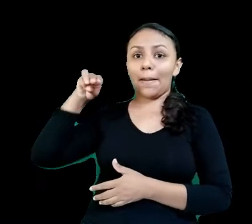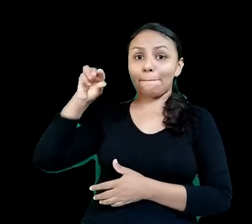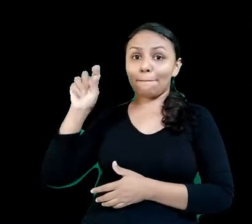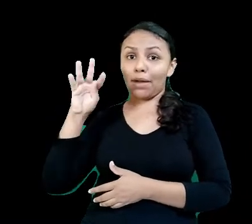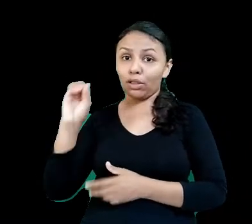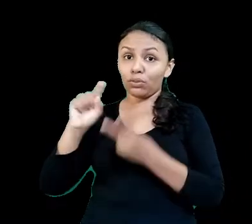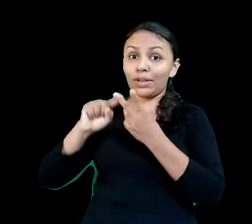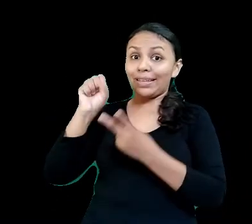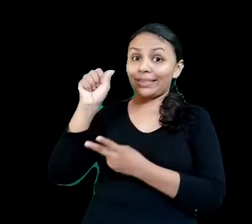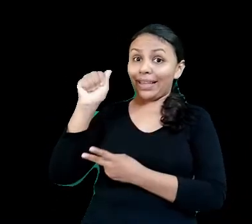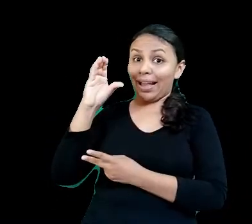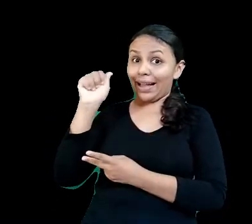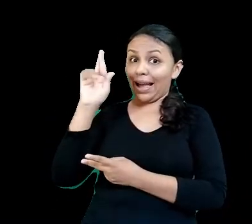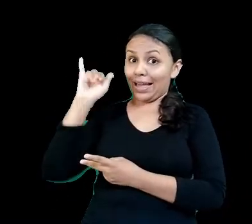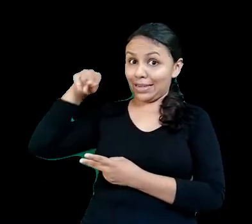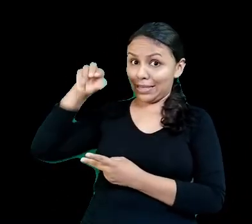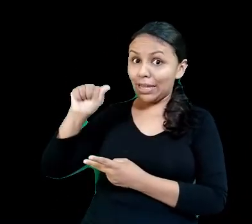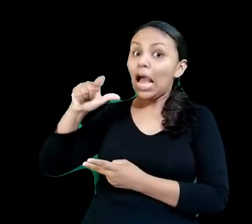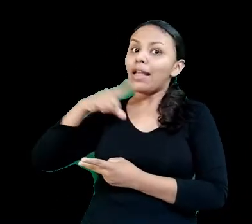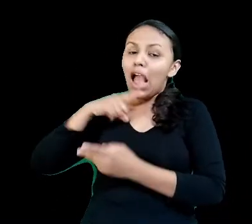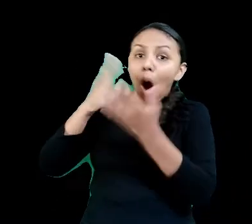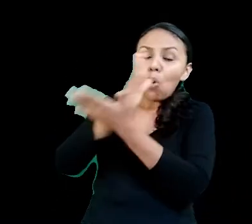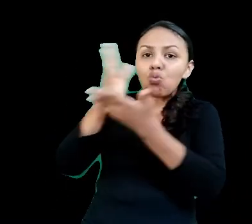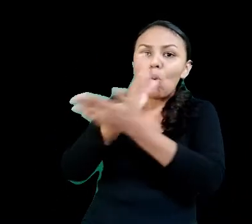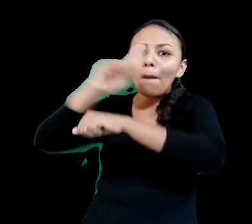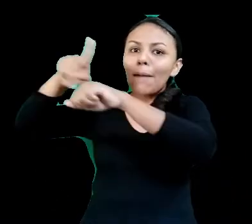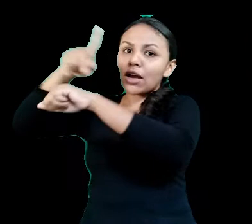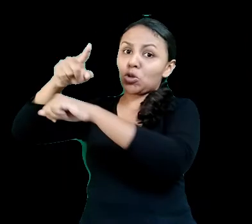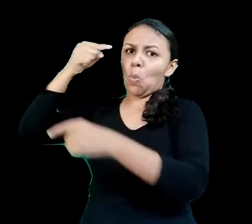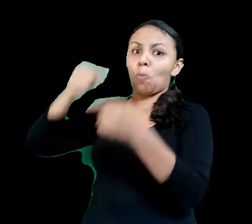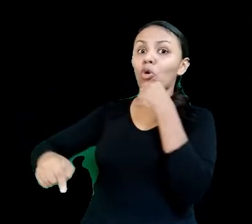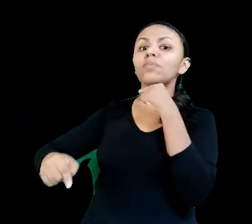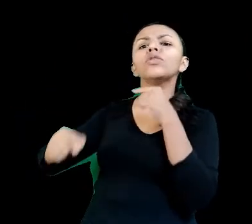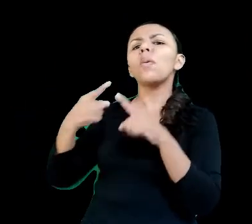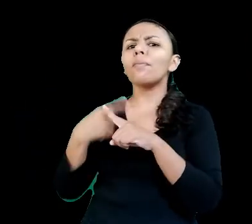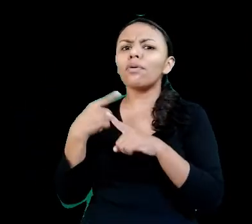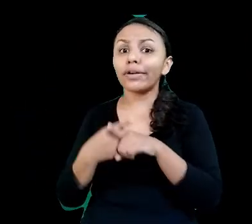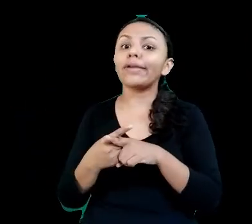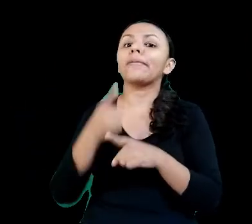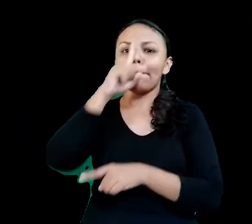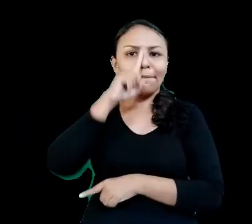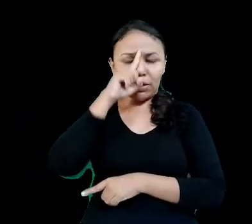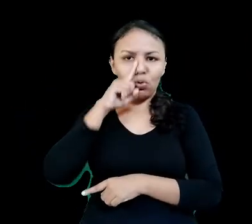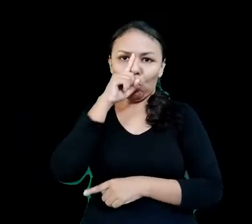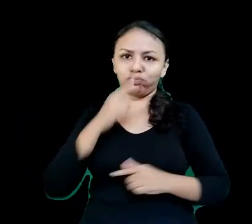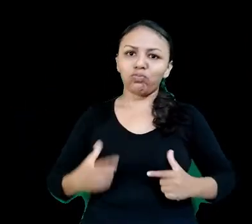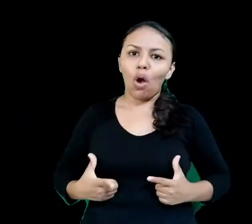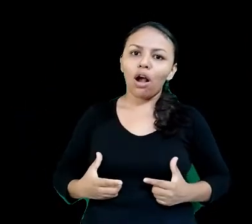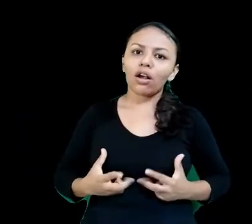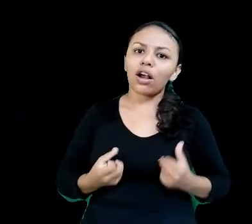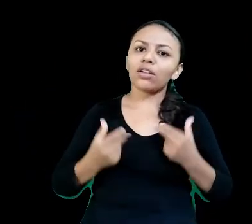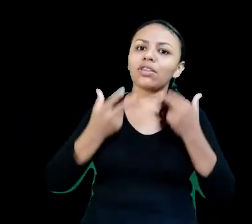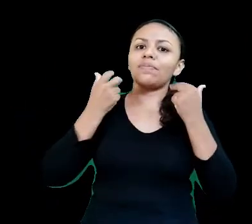que são proibidos em alguns países, pois eles estão relacionados ao aumento no risco de câncer. Quanto